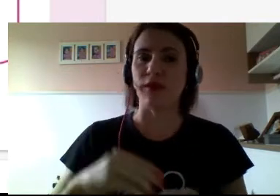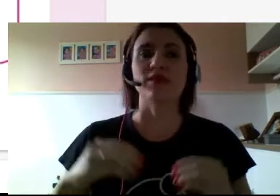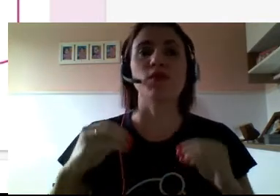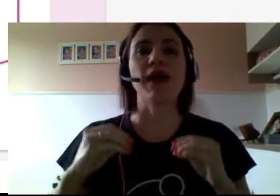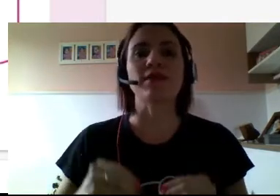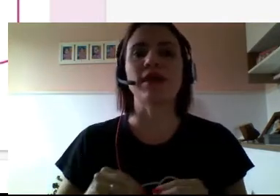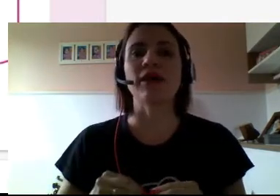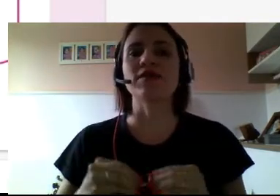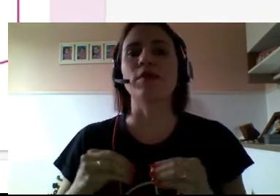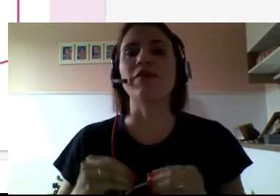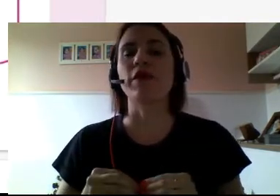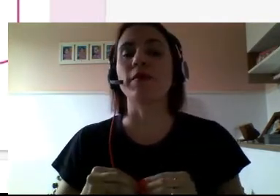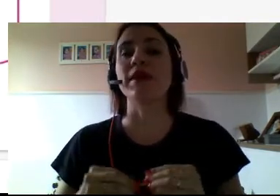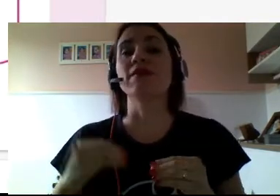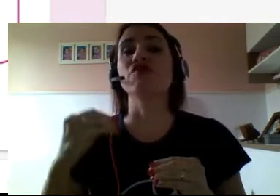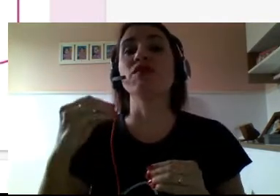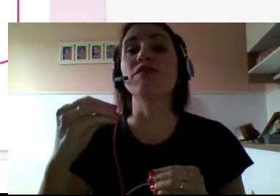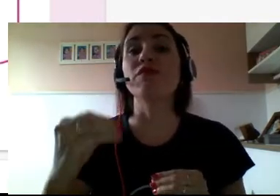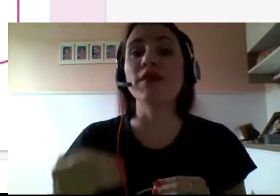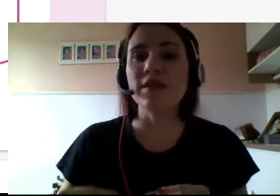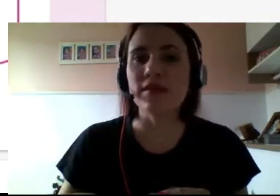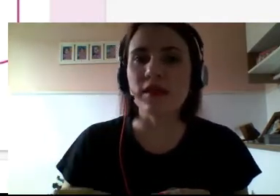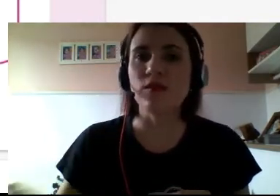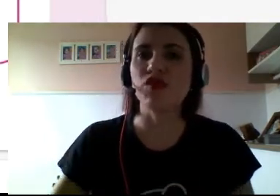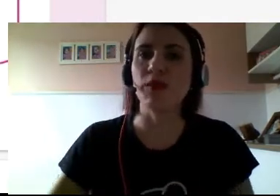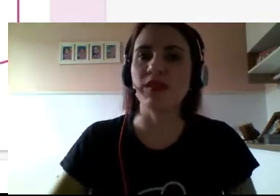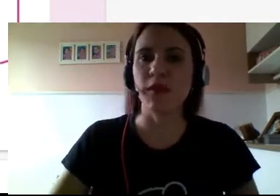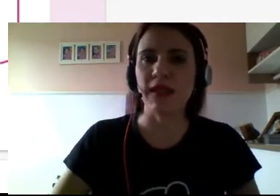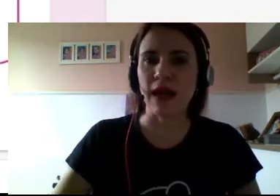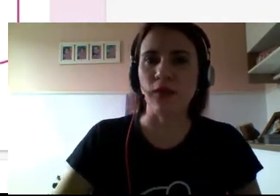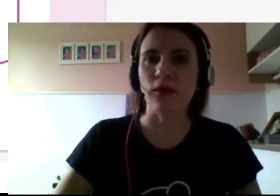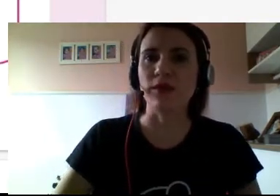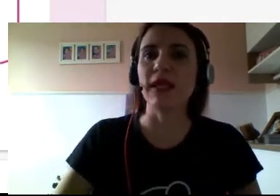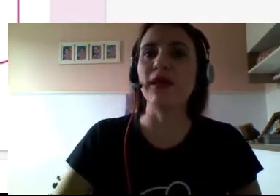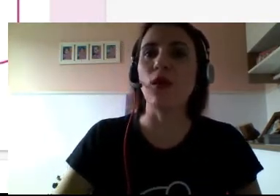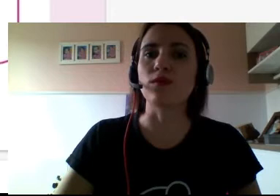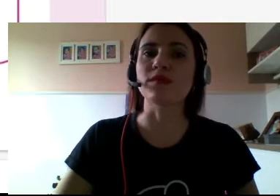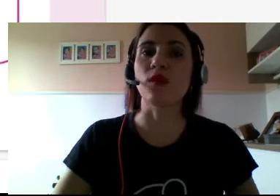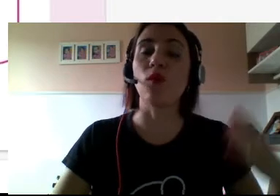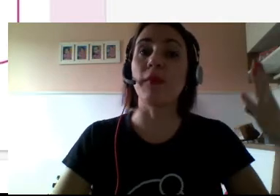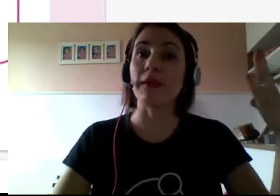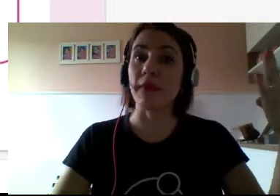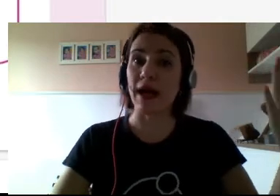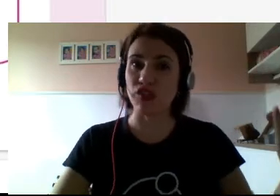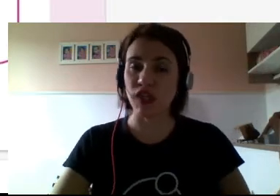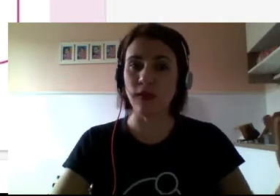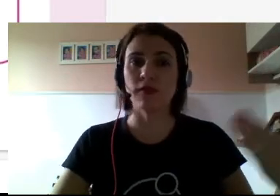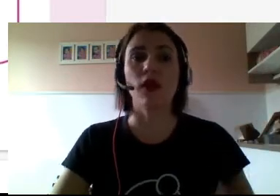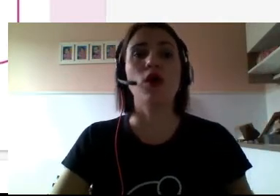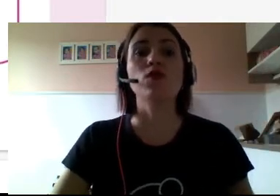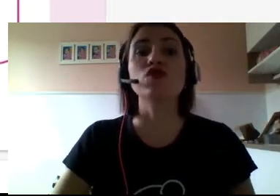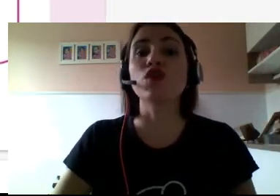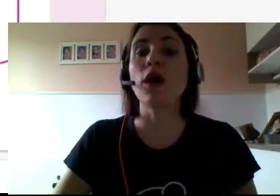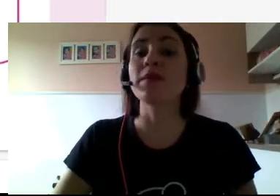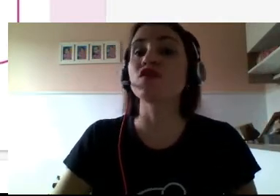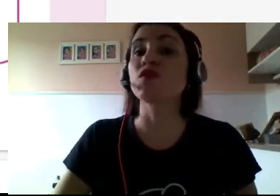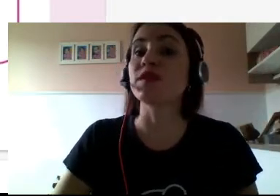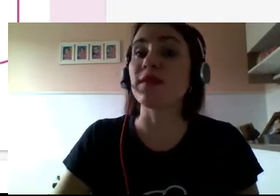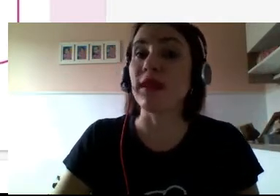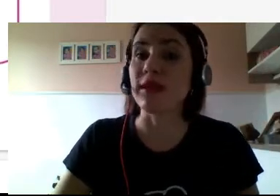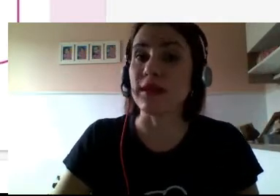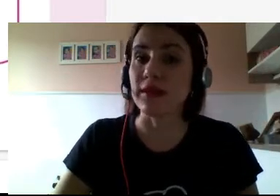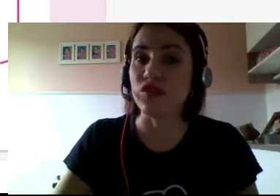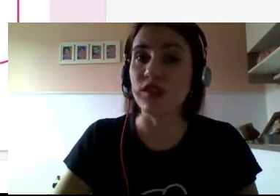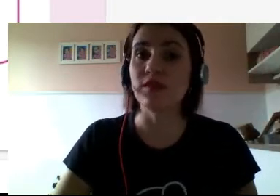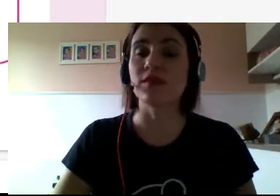número 2 o cartaz é uma forma de divulgação de um espetáculo nele constam uma imagem os